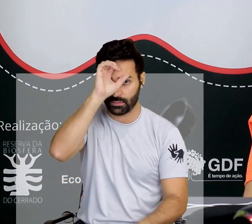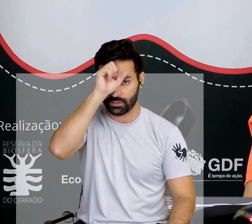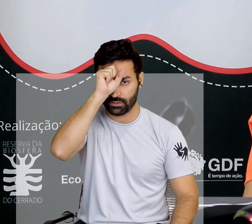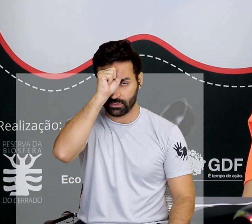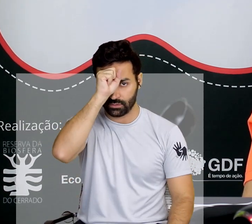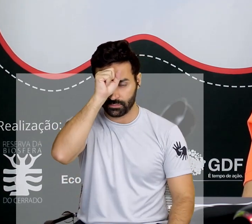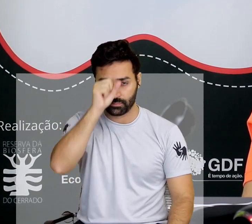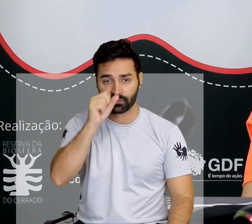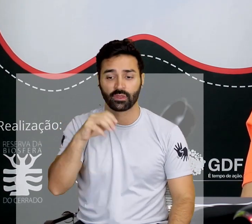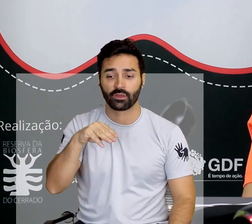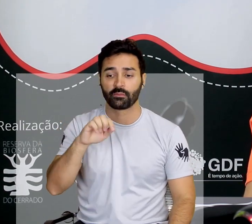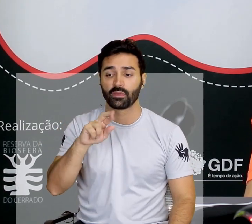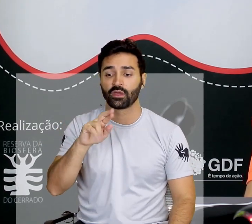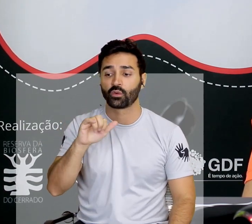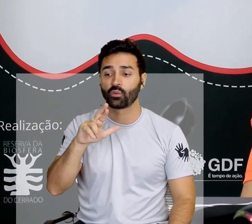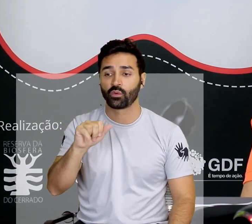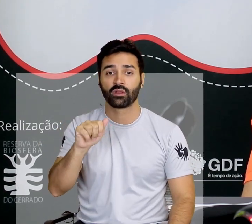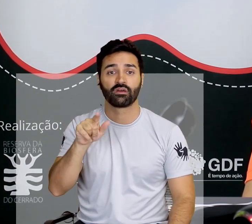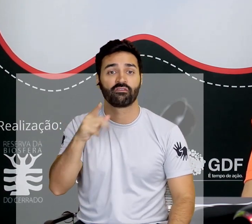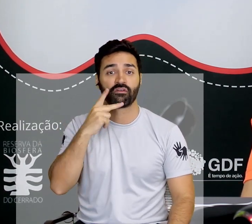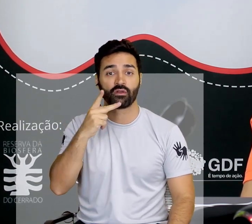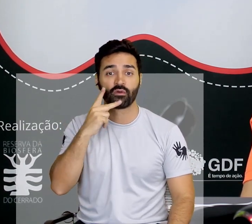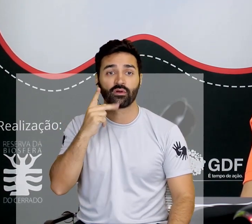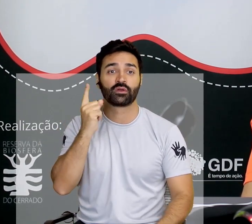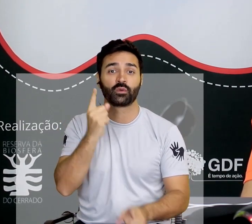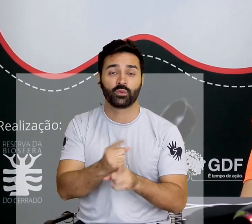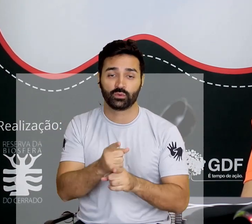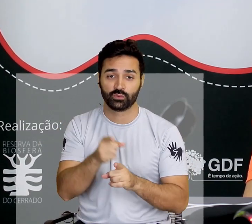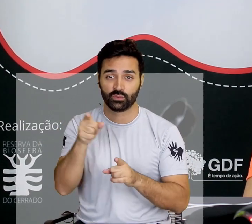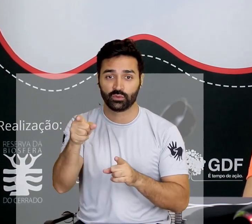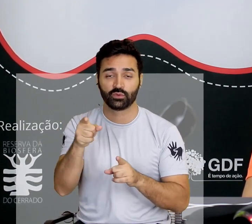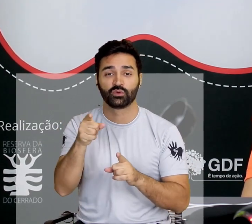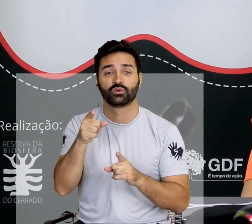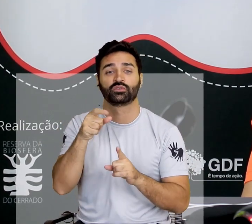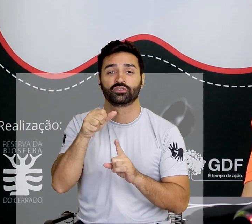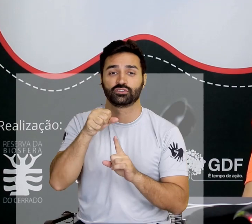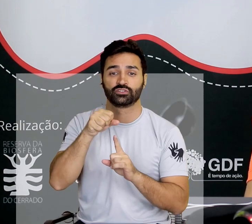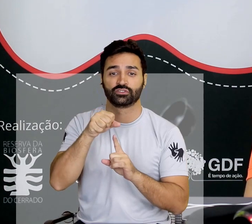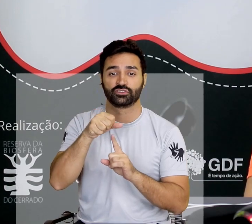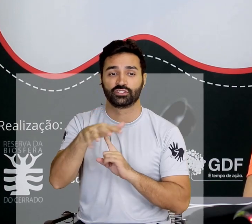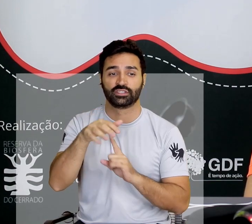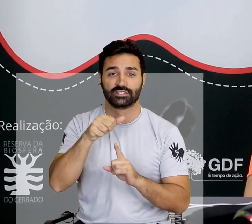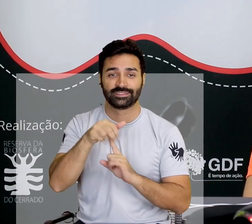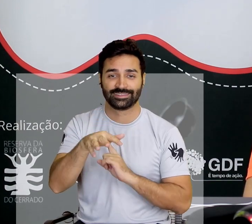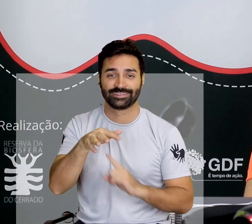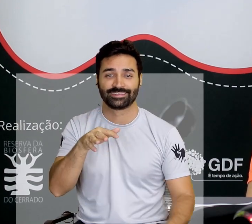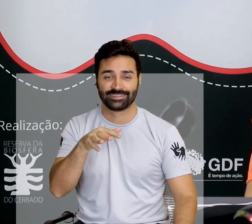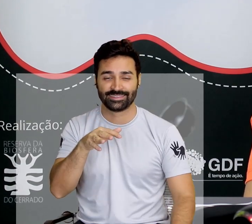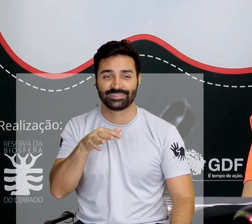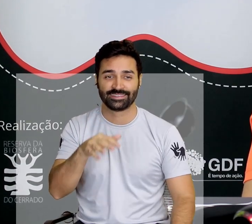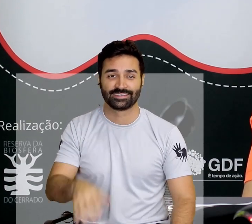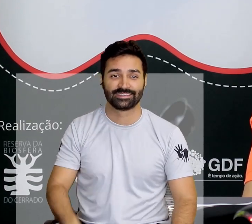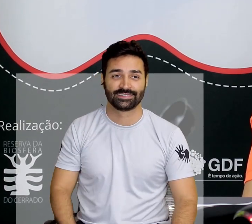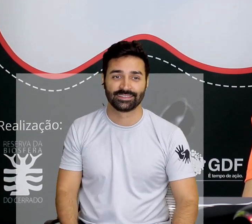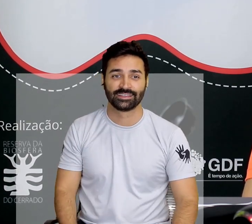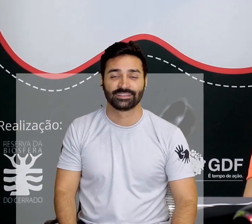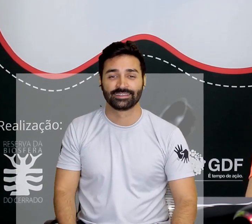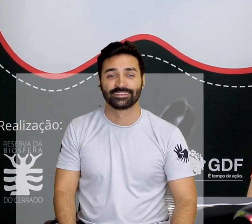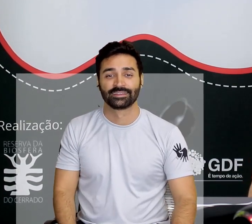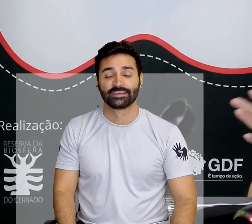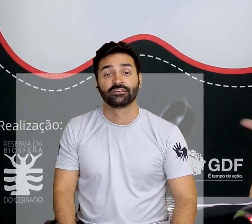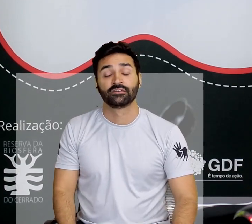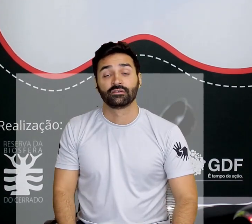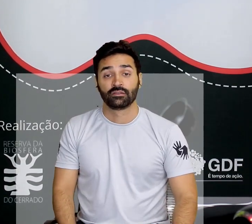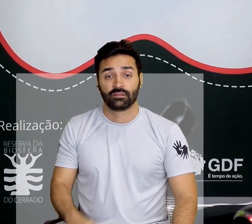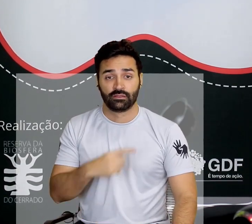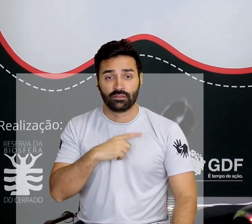Mercúria já está falando que achou um vídeo com todas as gírias. Muito bom, manda no grupo aí para quem puder. Já está o link aí, quem